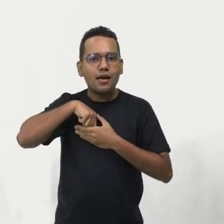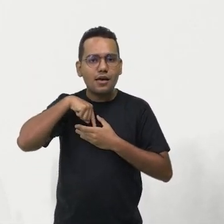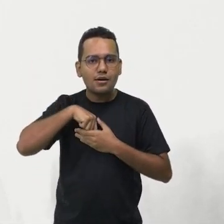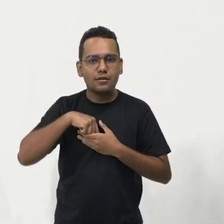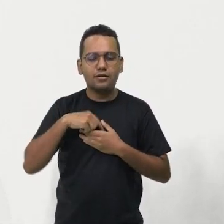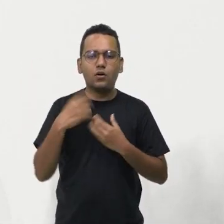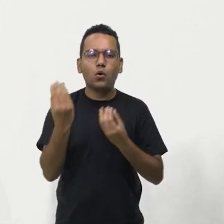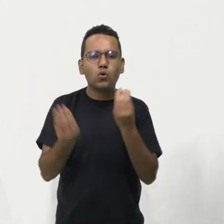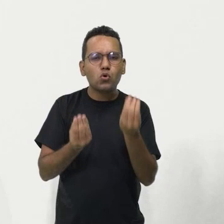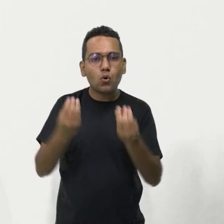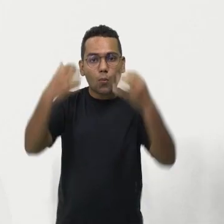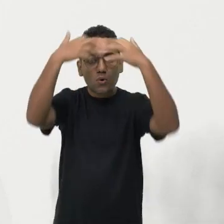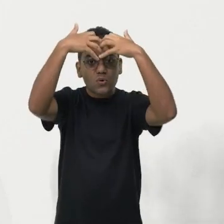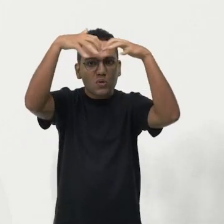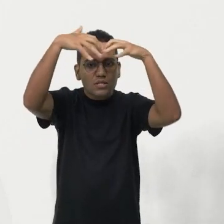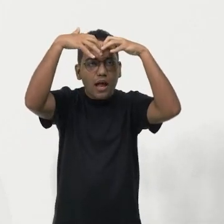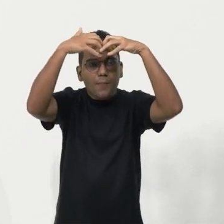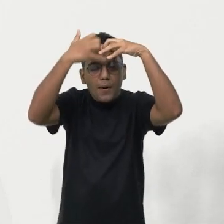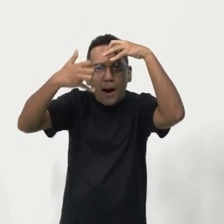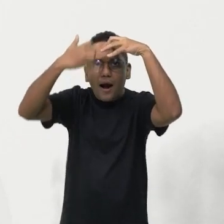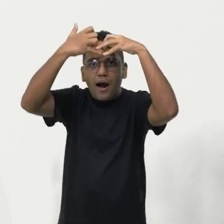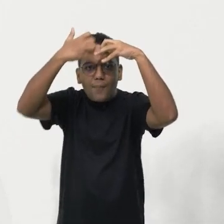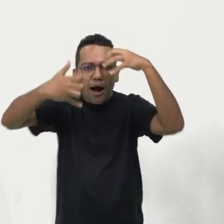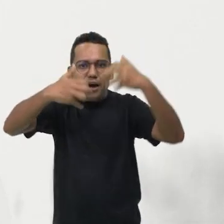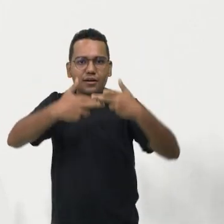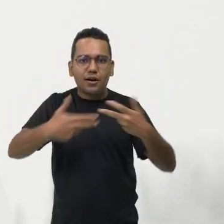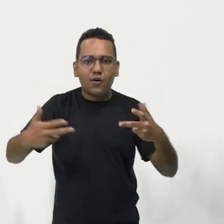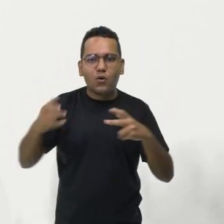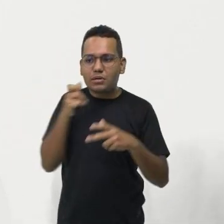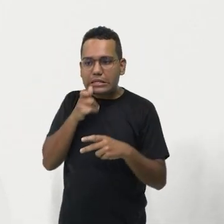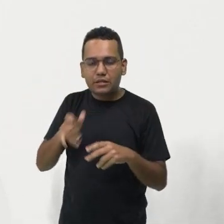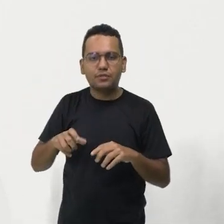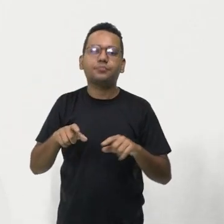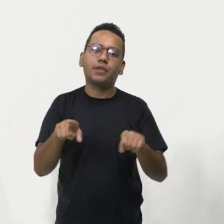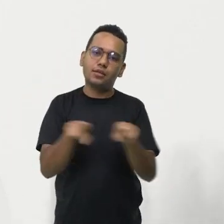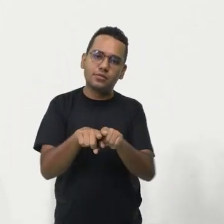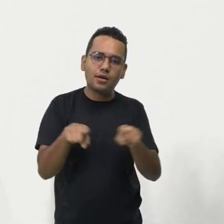elétricos vindos do cérebro e que existem animais